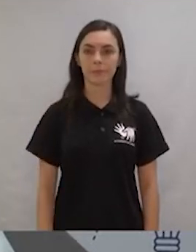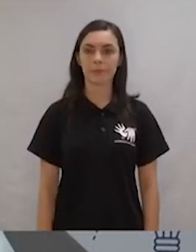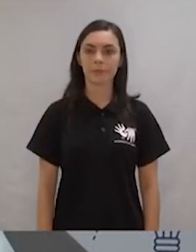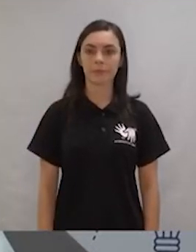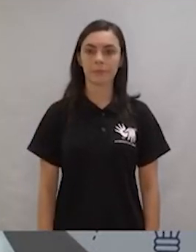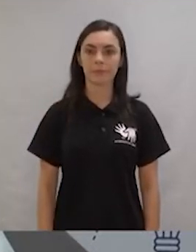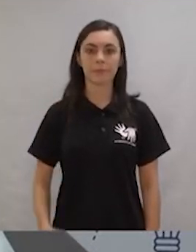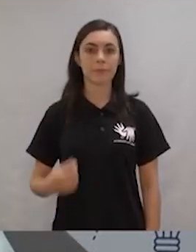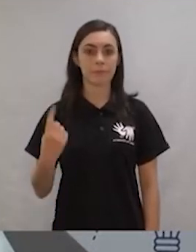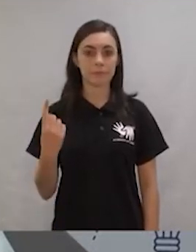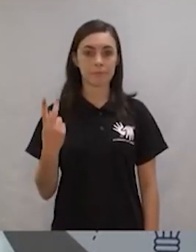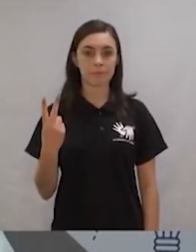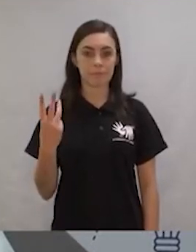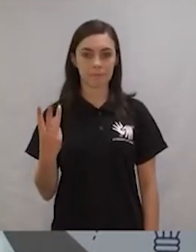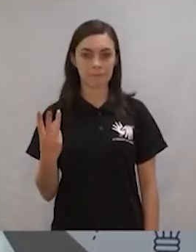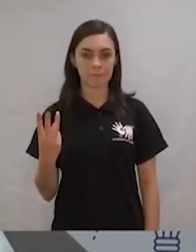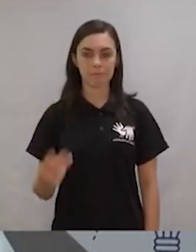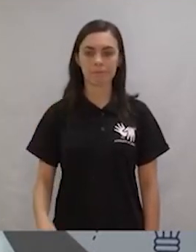1, 2, 3.